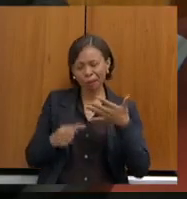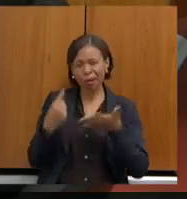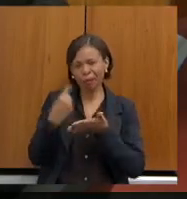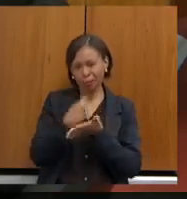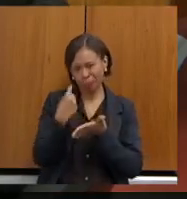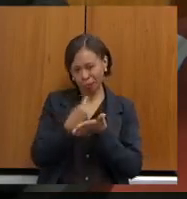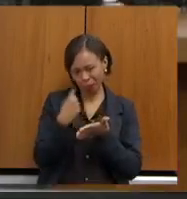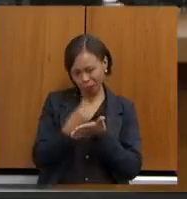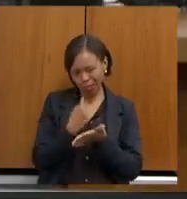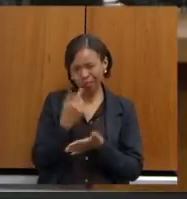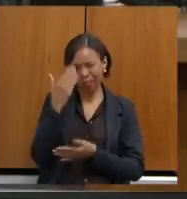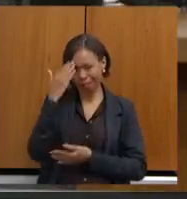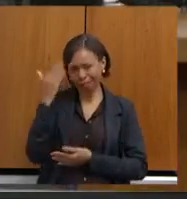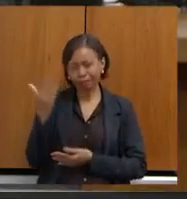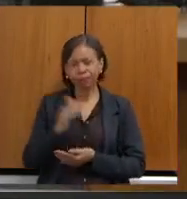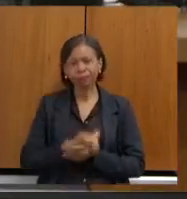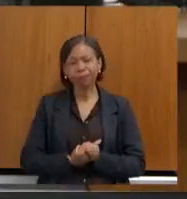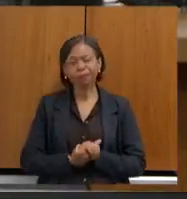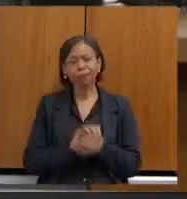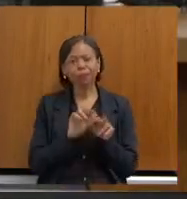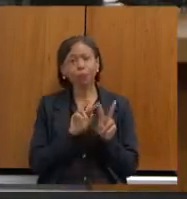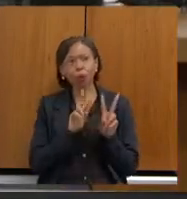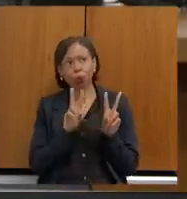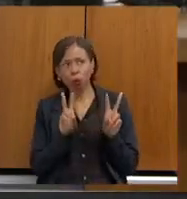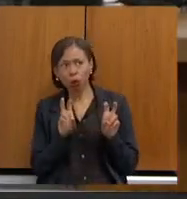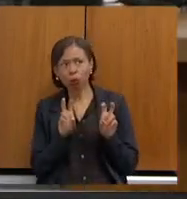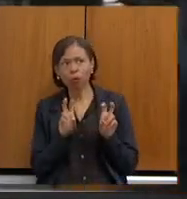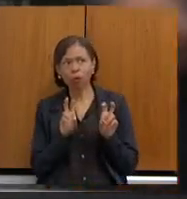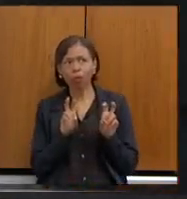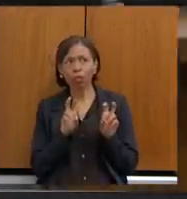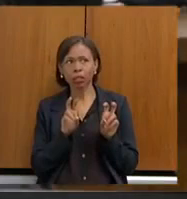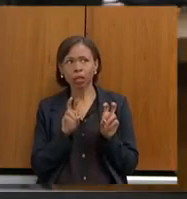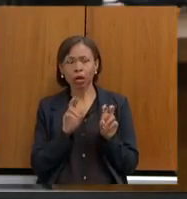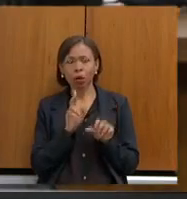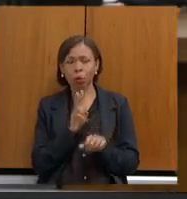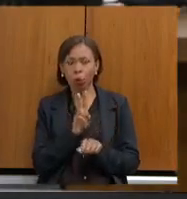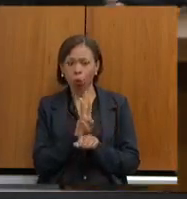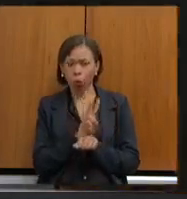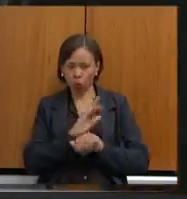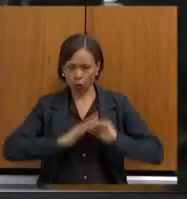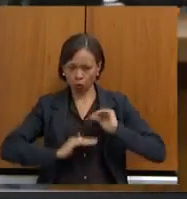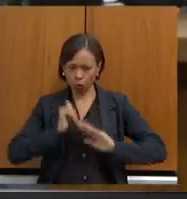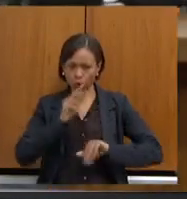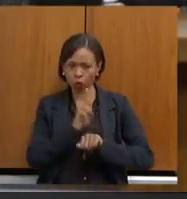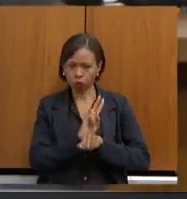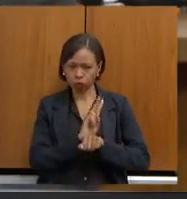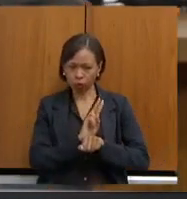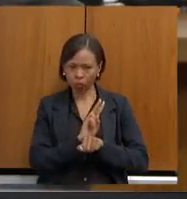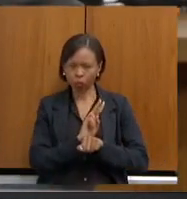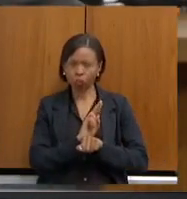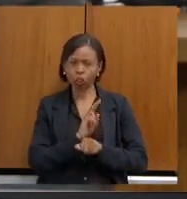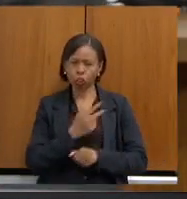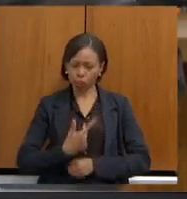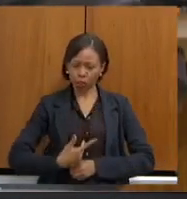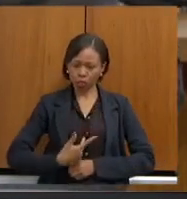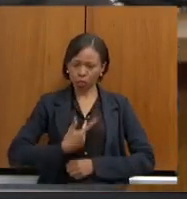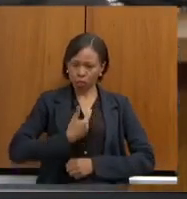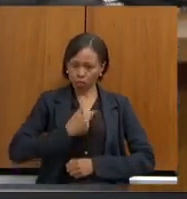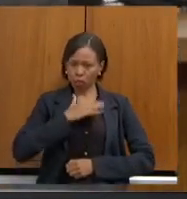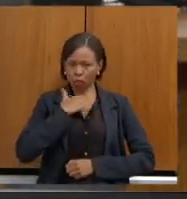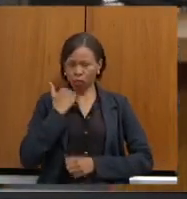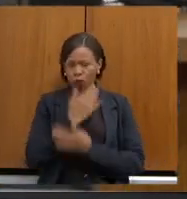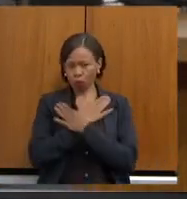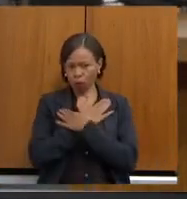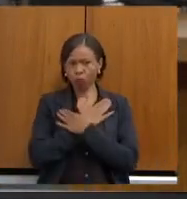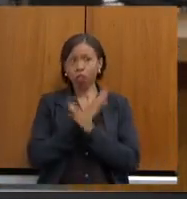perguntas sobre os auxiliares de necropsia essa carreira Foi extinta